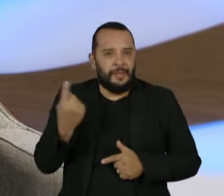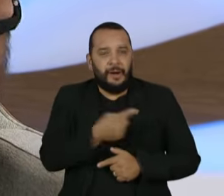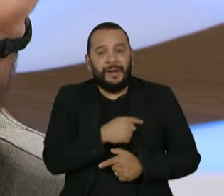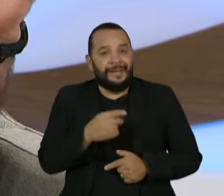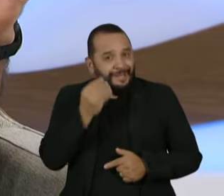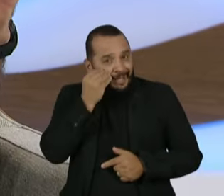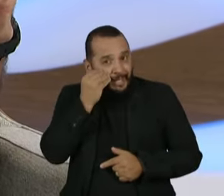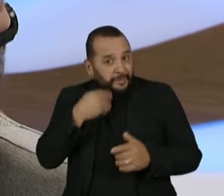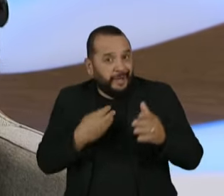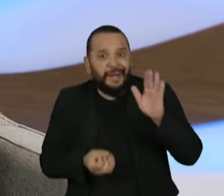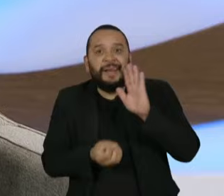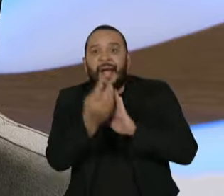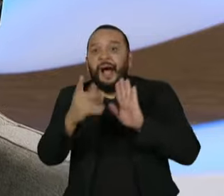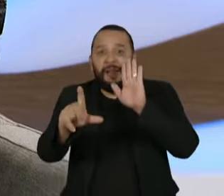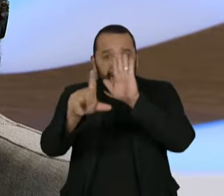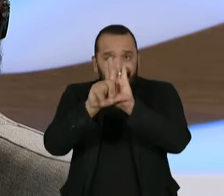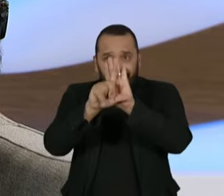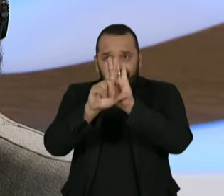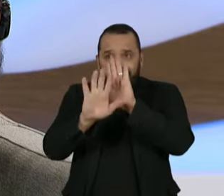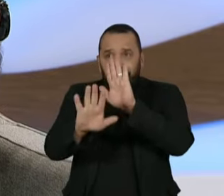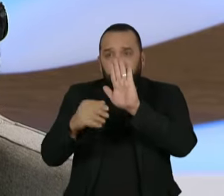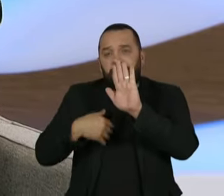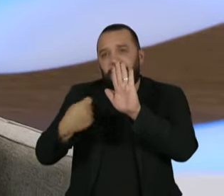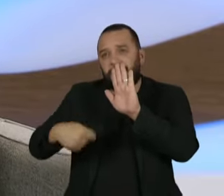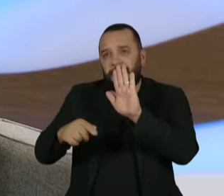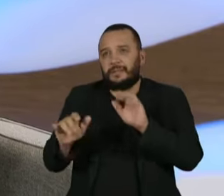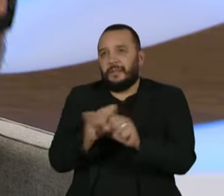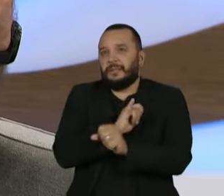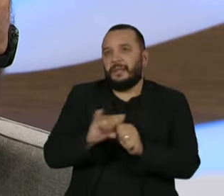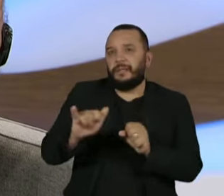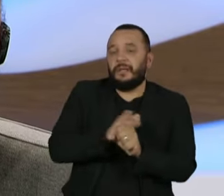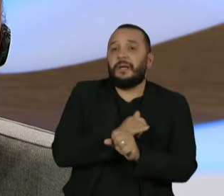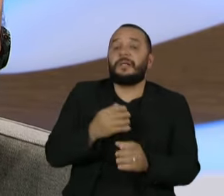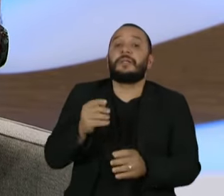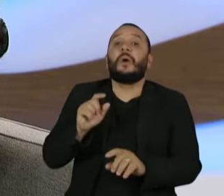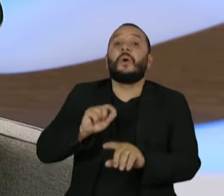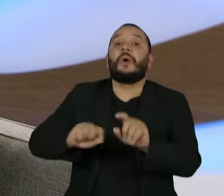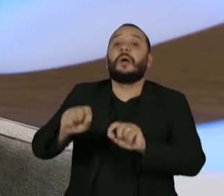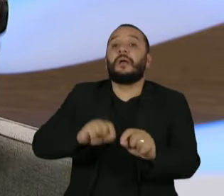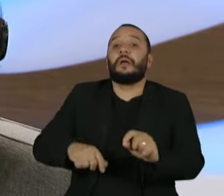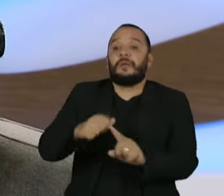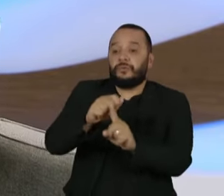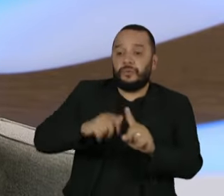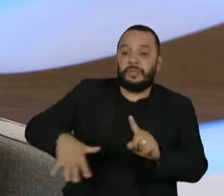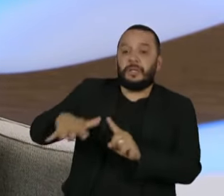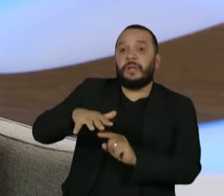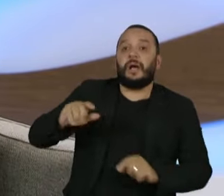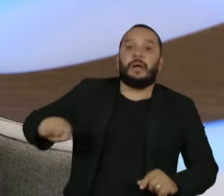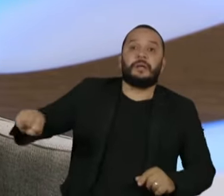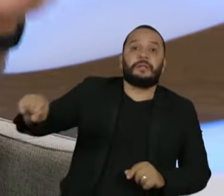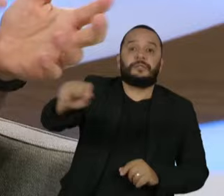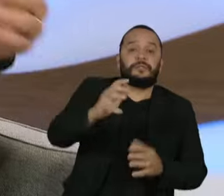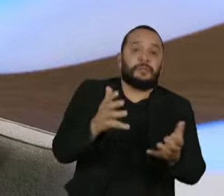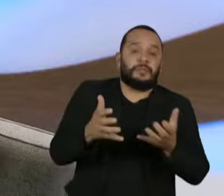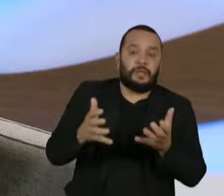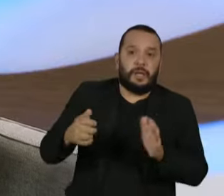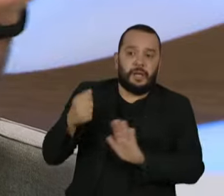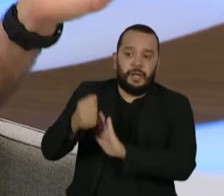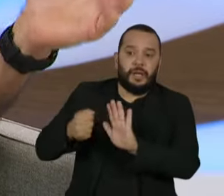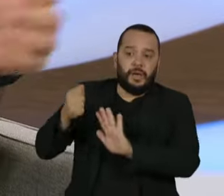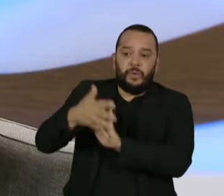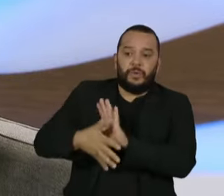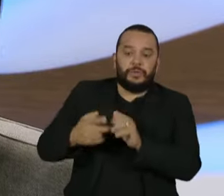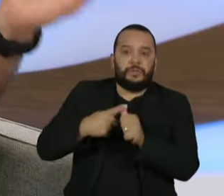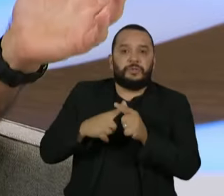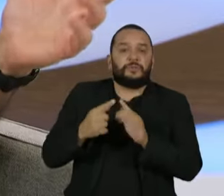regular qualquer coisa sem Ter uma estratégia para ela o que que a sociedade brasileira quer de algoritmos de software